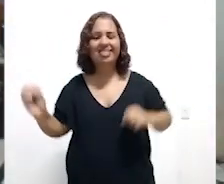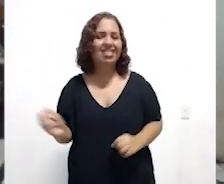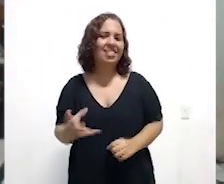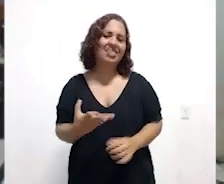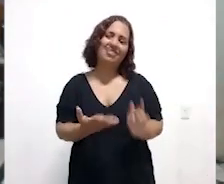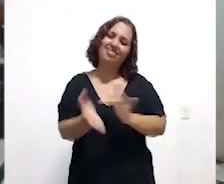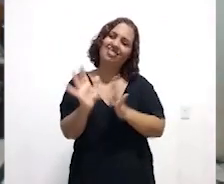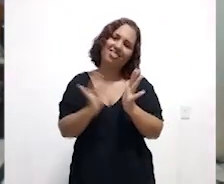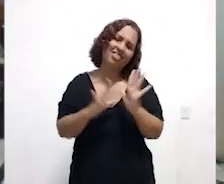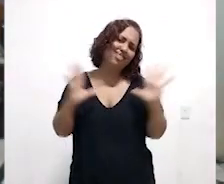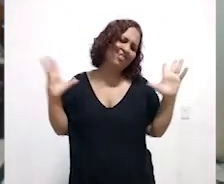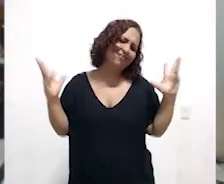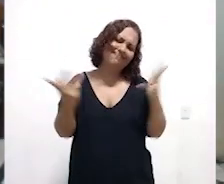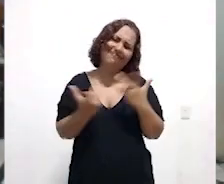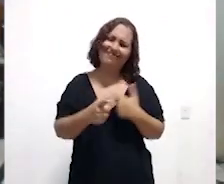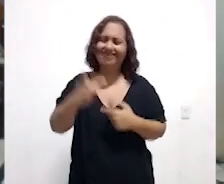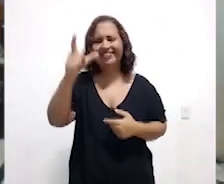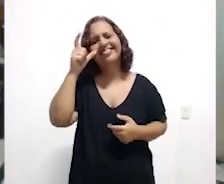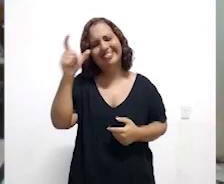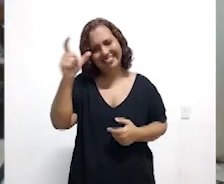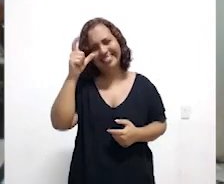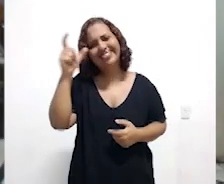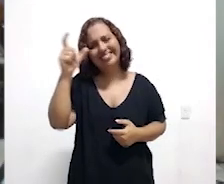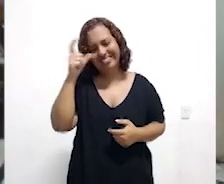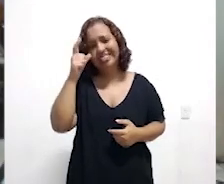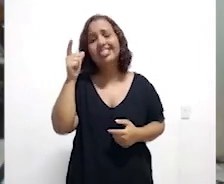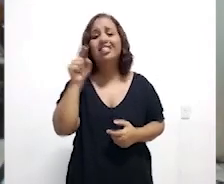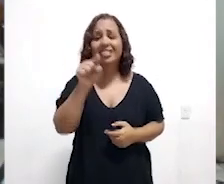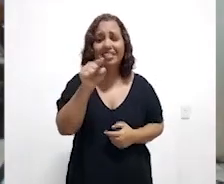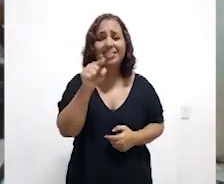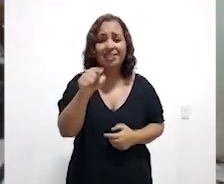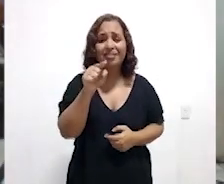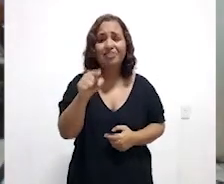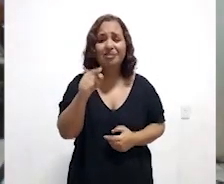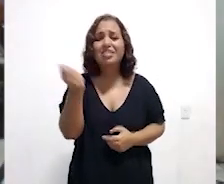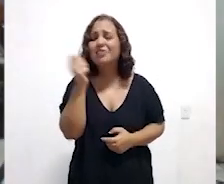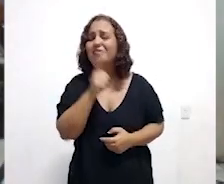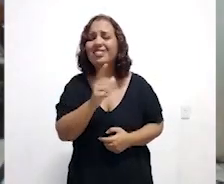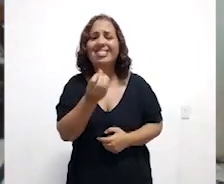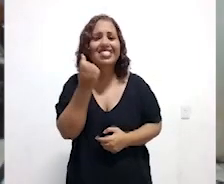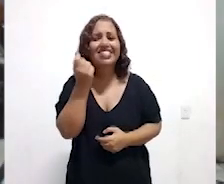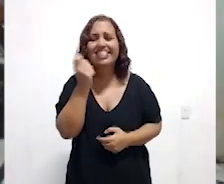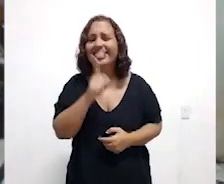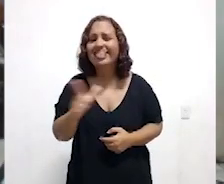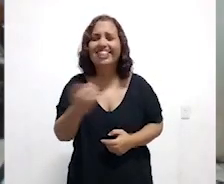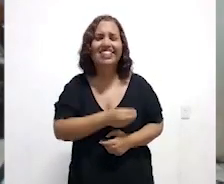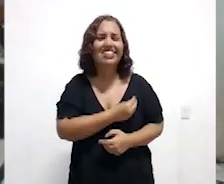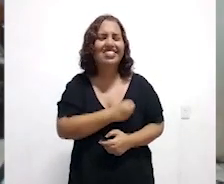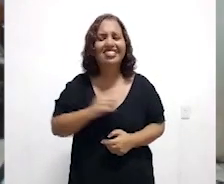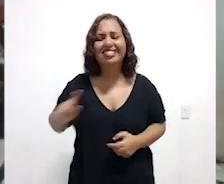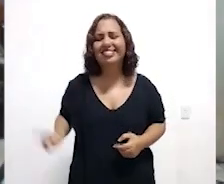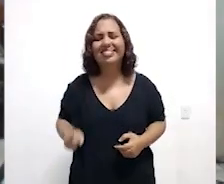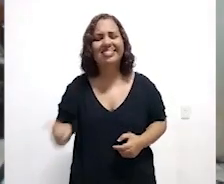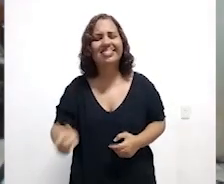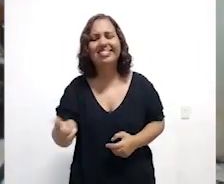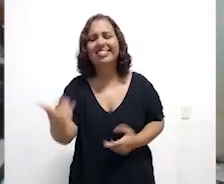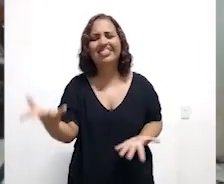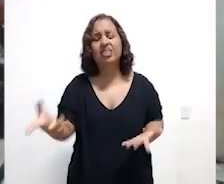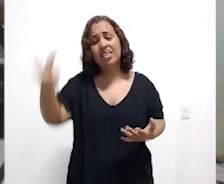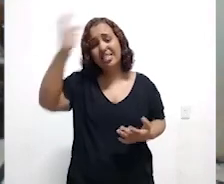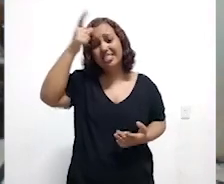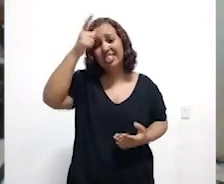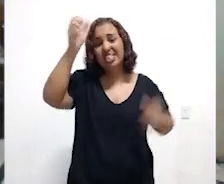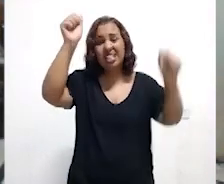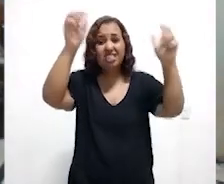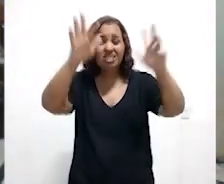todo o interesse que você herde e viva isso eternamente. O diabo quer te destruir